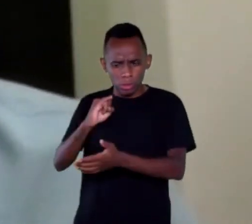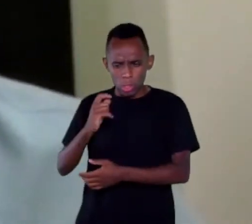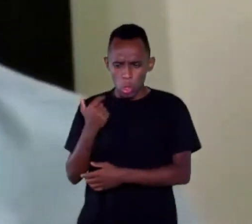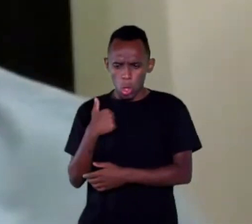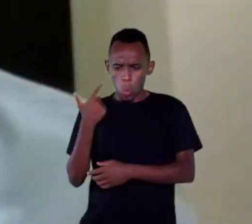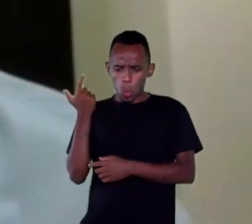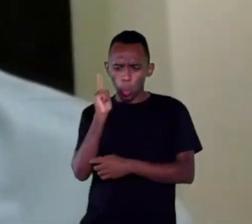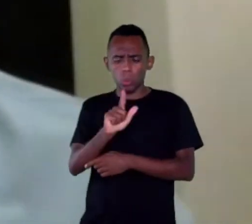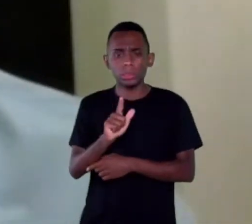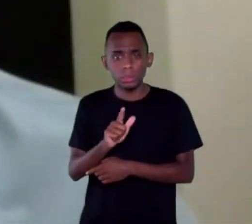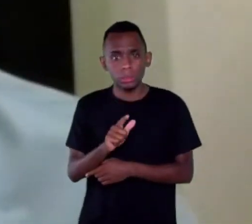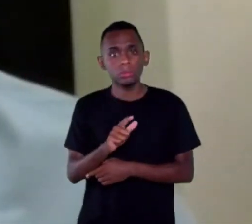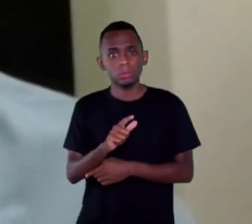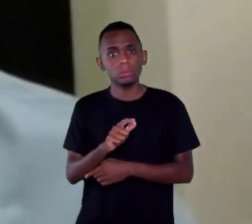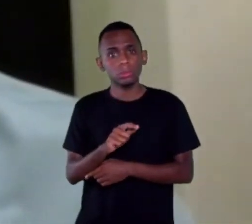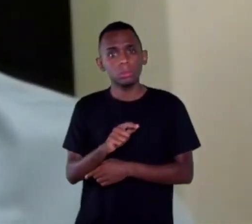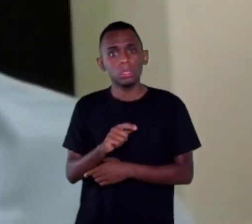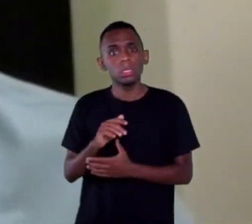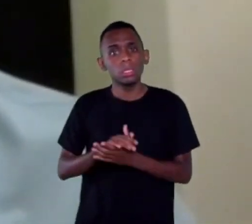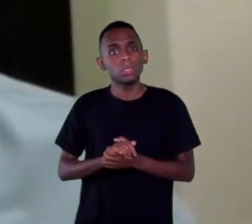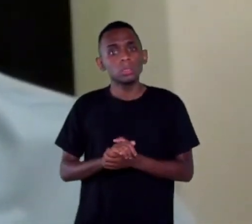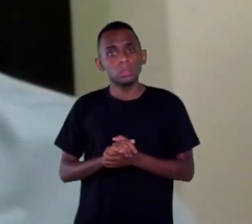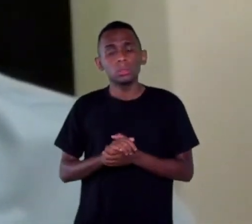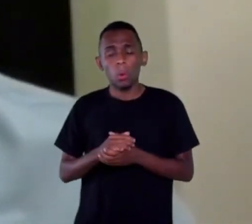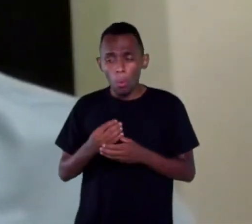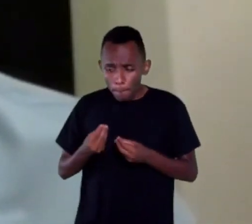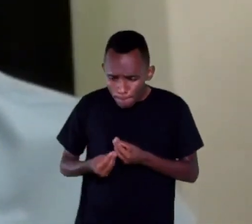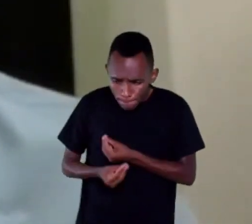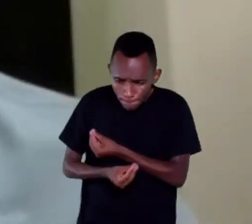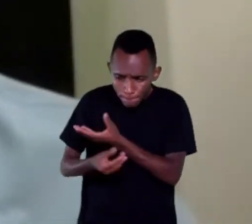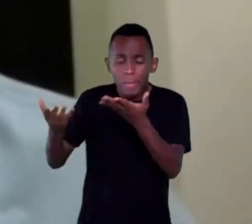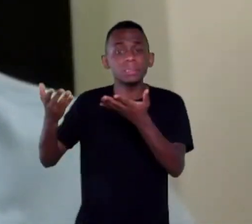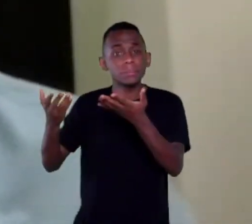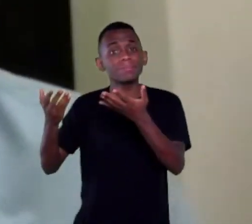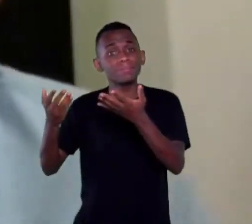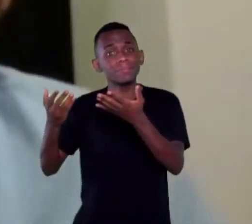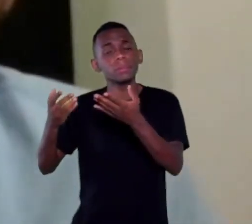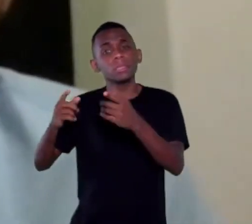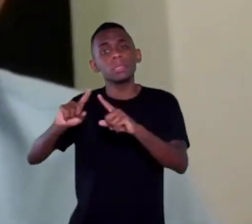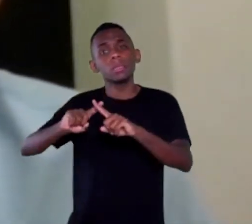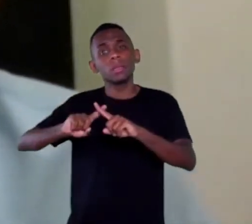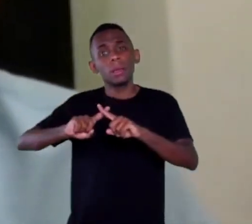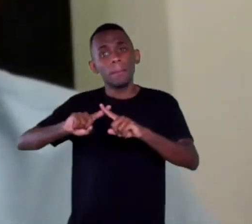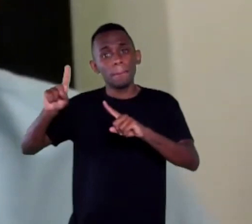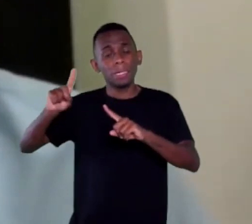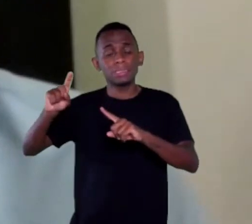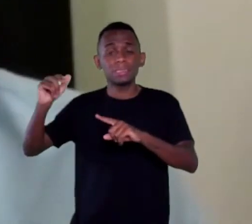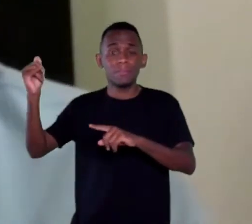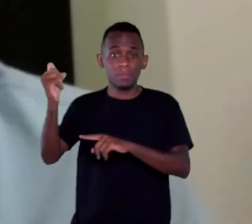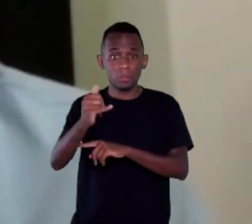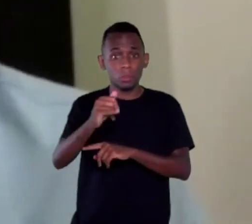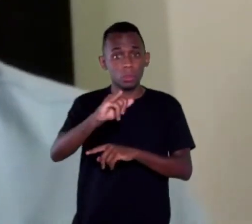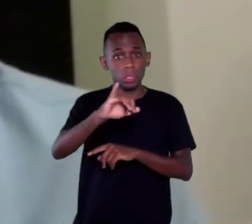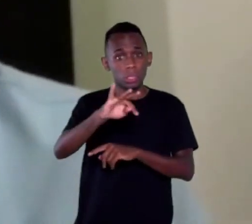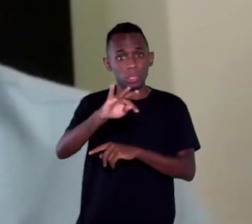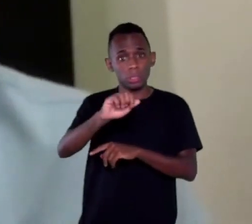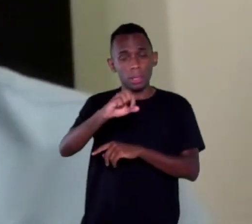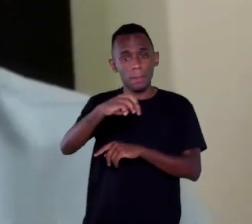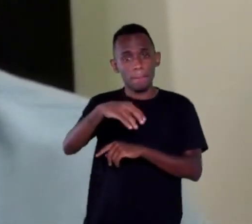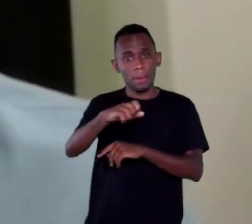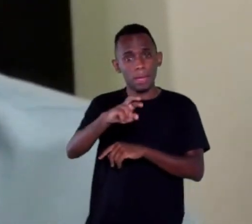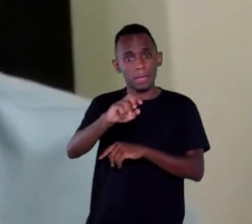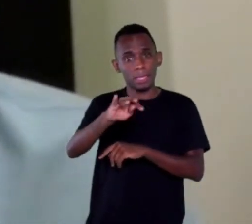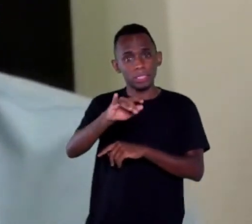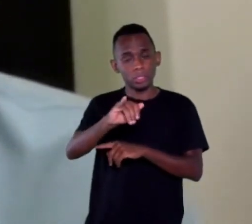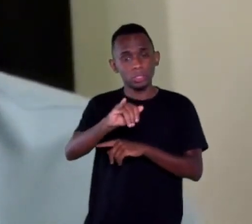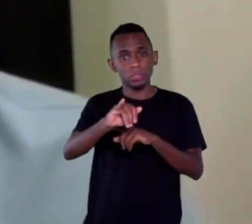esforço. Então manda para o Itamaraty para mim? Eu disse, mando. Só que quando ela avisou no Itamaraty que eu mandaria livros como mala